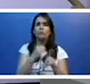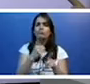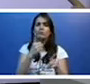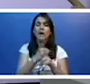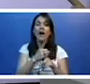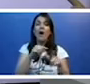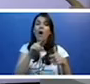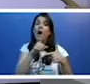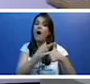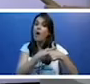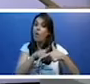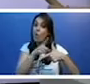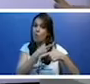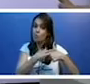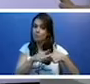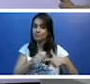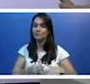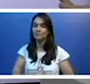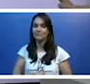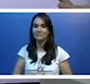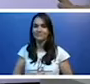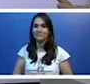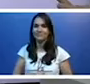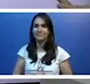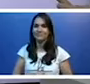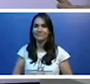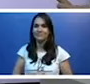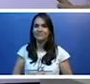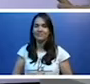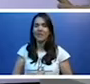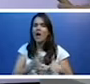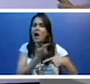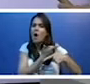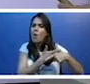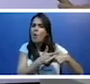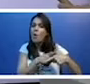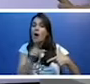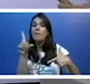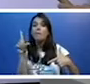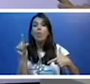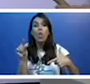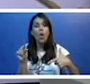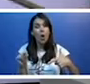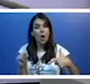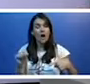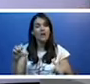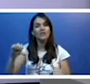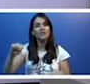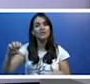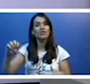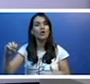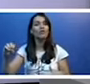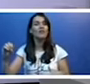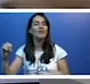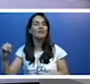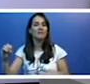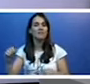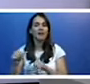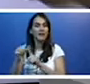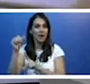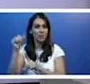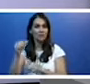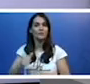valor dos ângulos tá lembrando que é ângulo agudo ângulo menor que 90° então todo ângulo